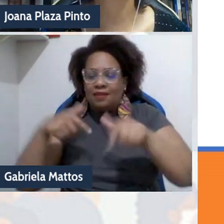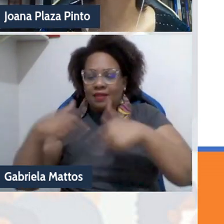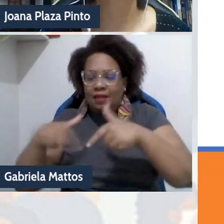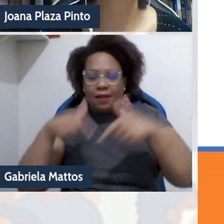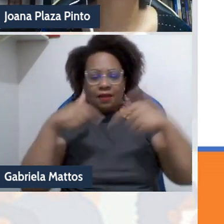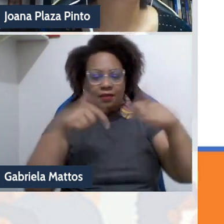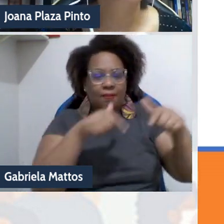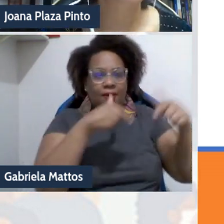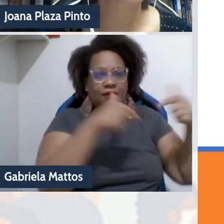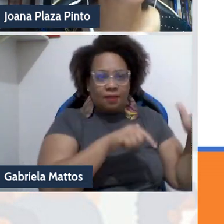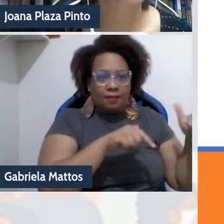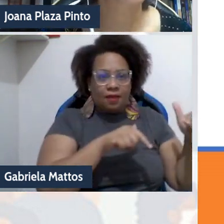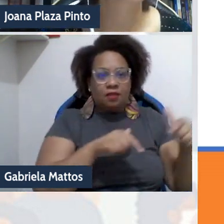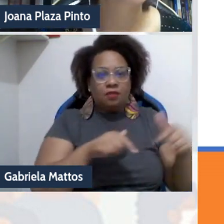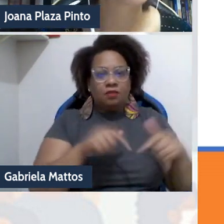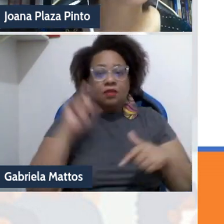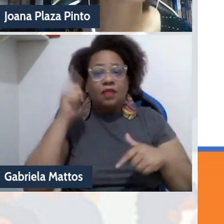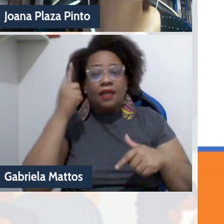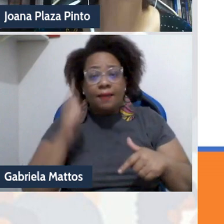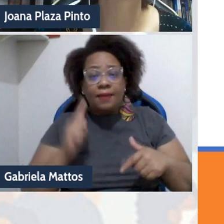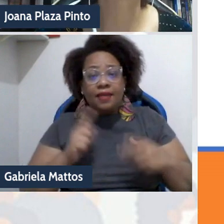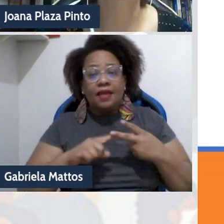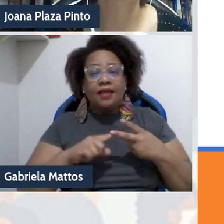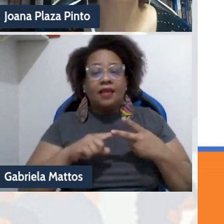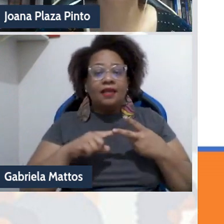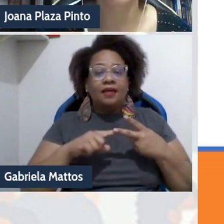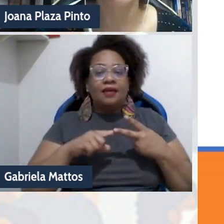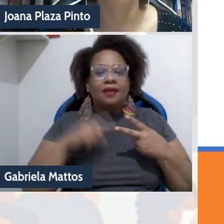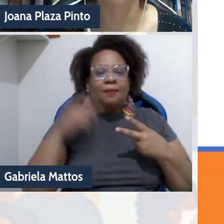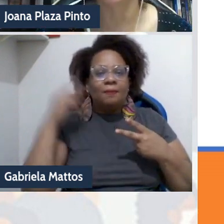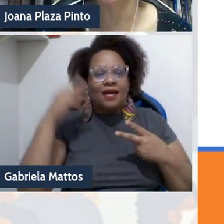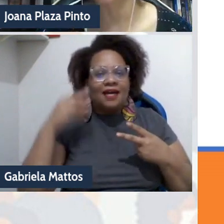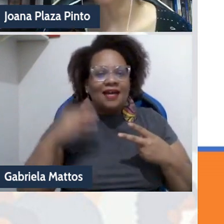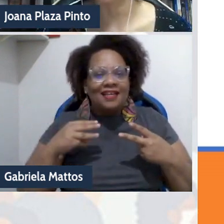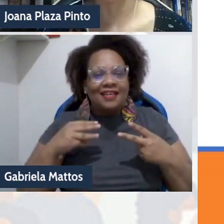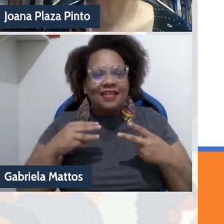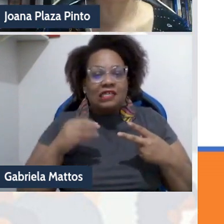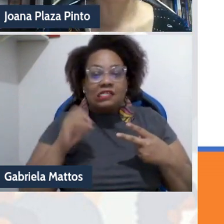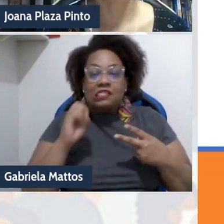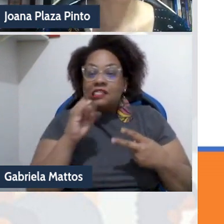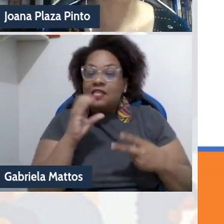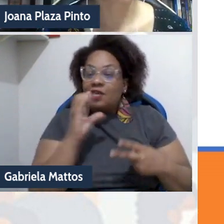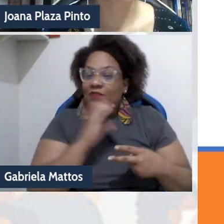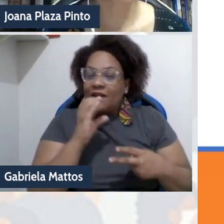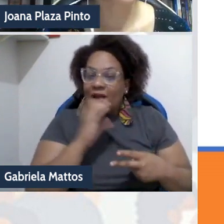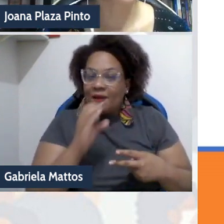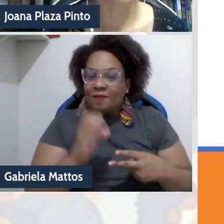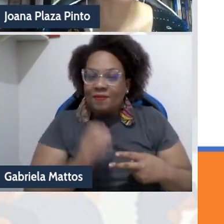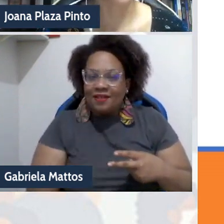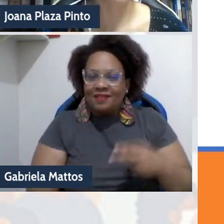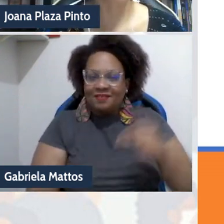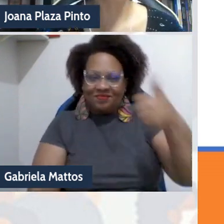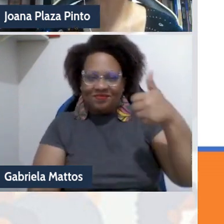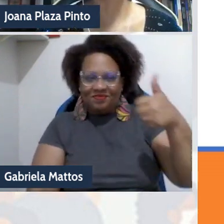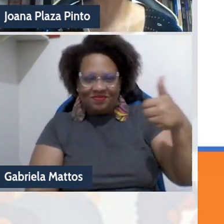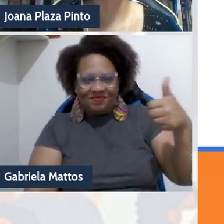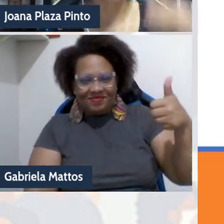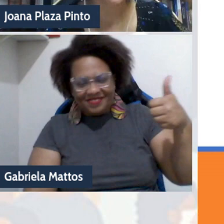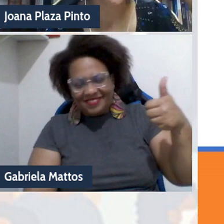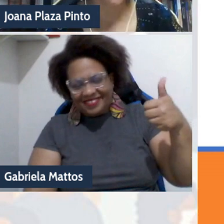Gabriela e Mariana, eu esqueci de dizer no começo, se eu ficar muito rápida, vocês me avisem,